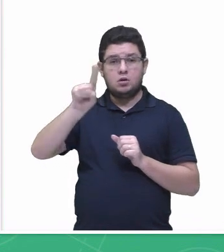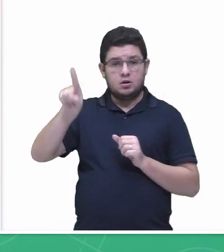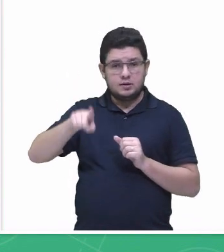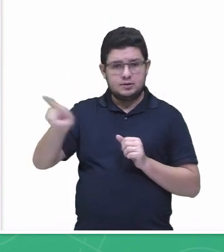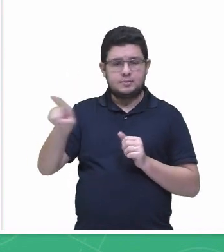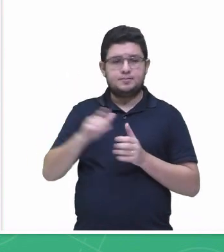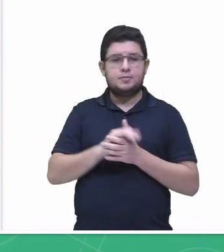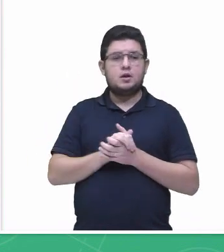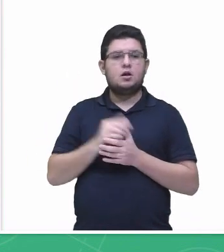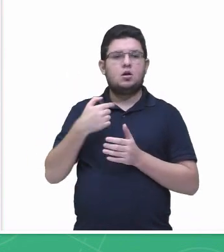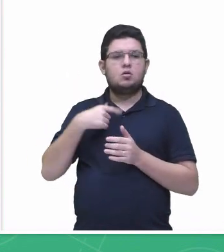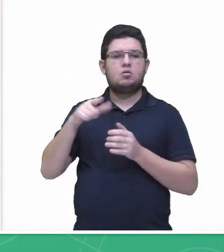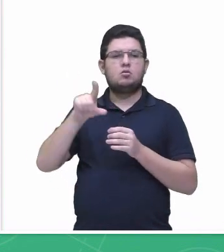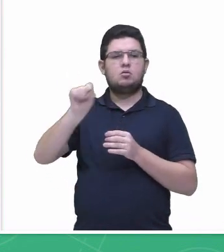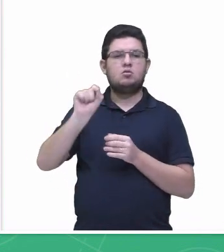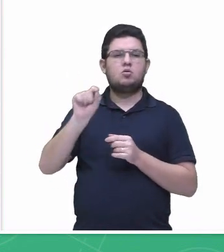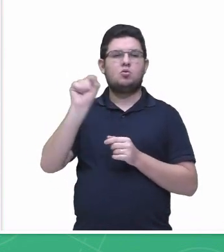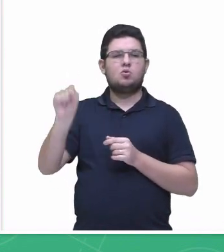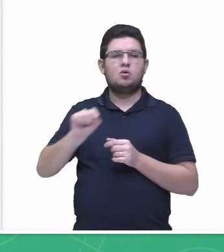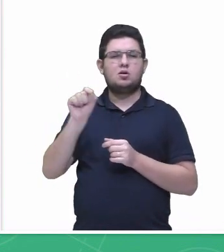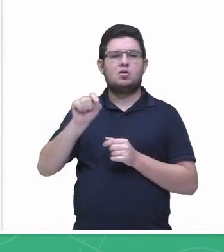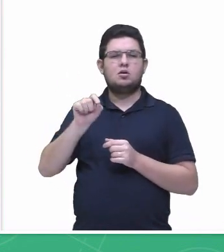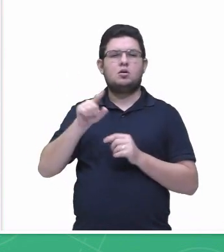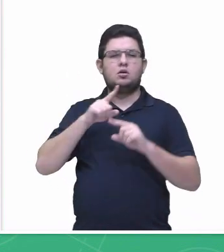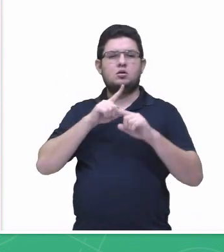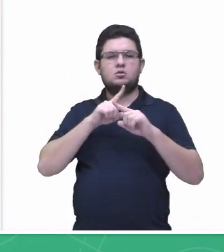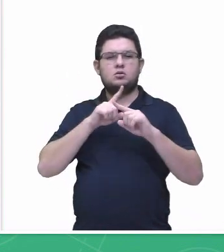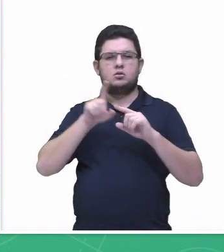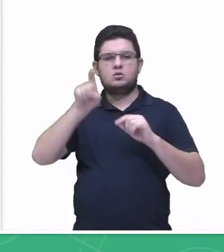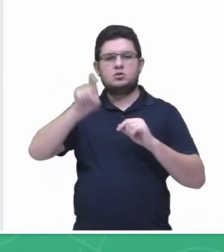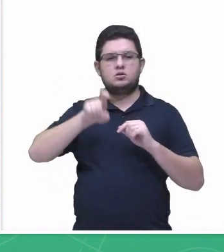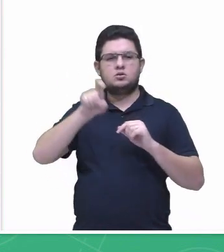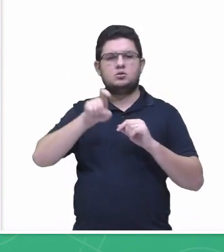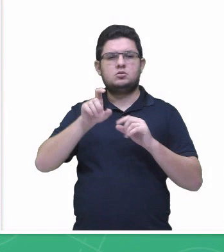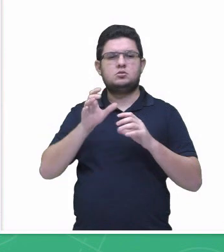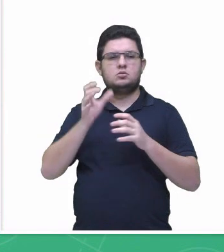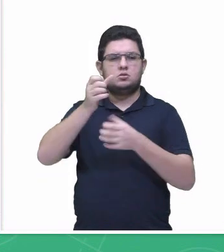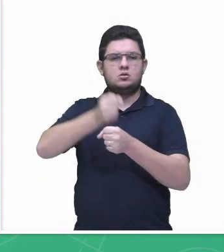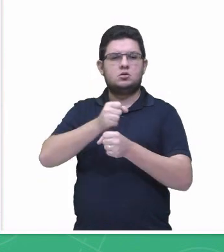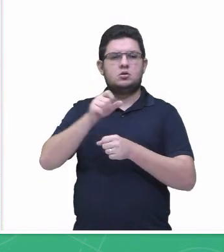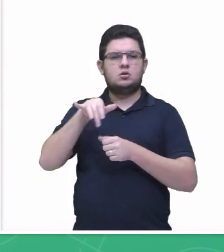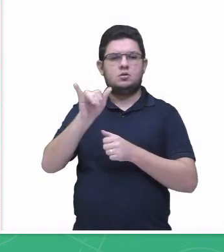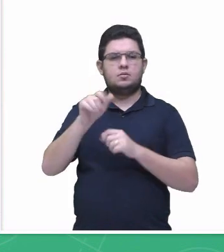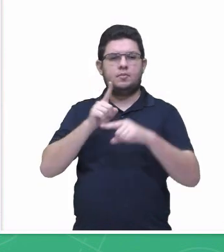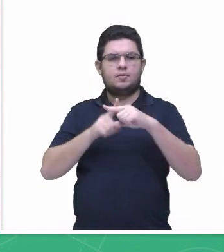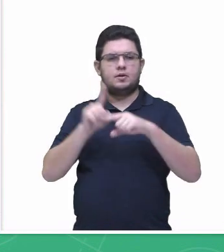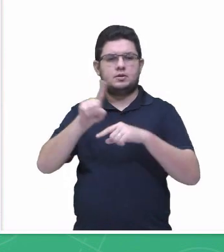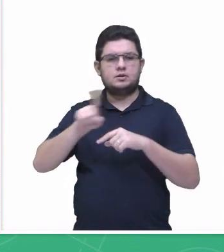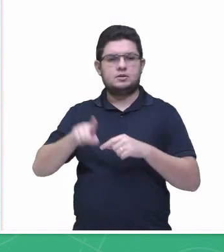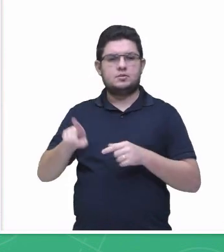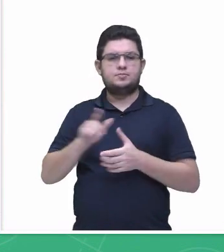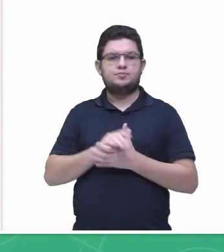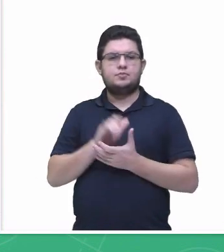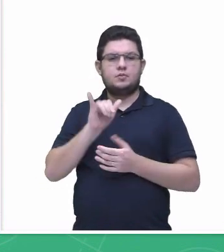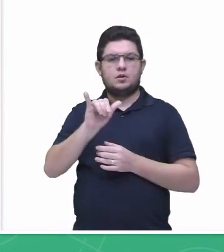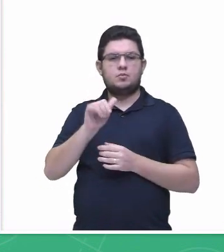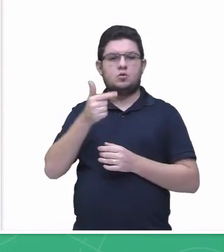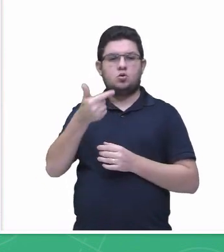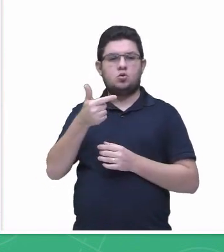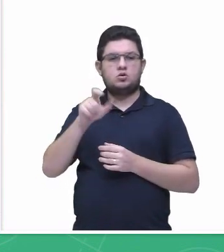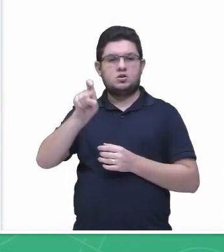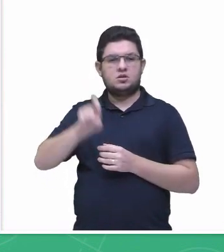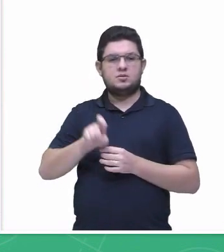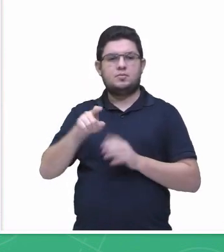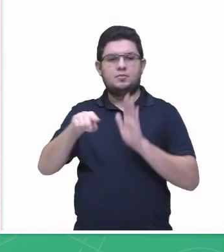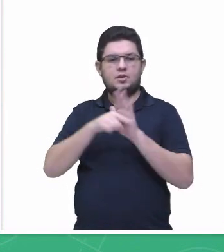eu peguei que x é igual a y mais z, y é igual a 2x menos 50 e z é igual a